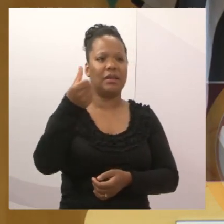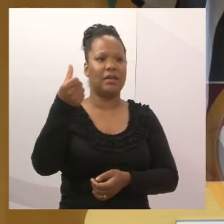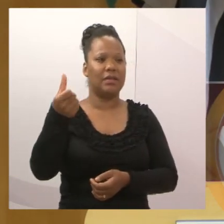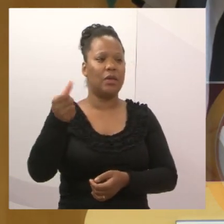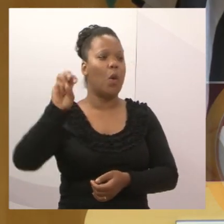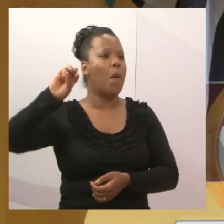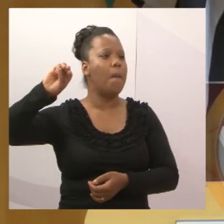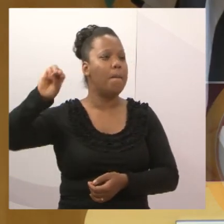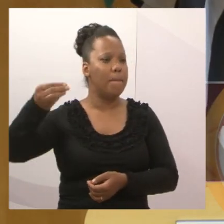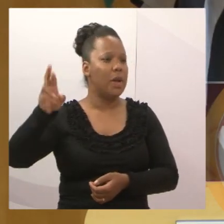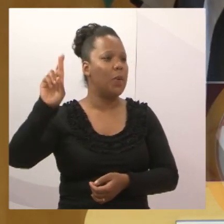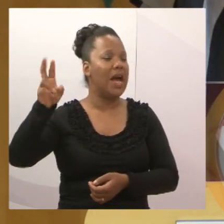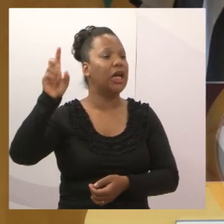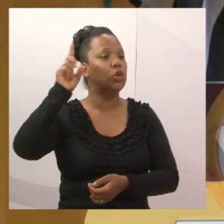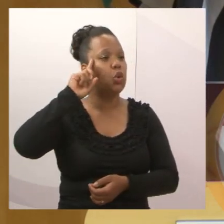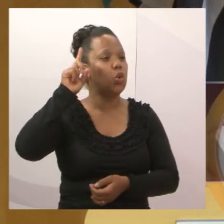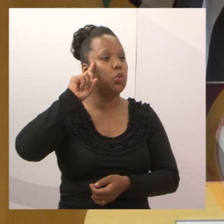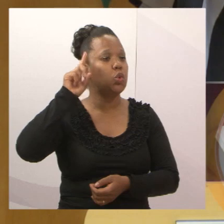R$566 mil.